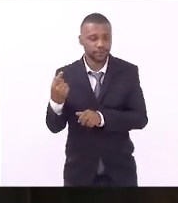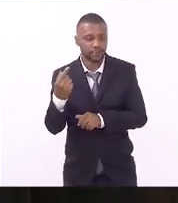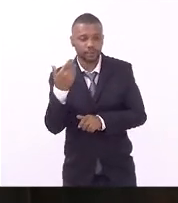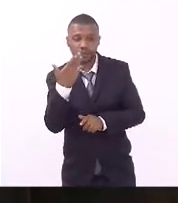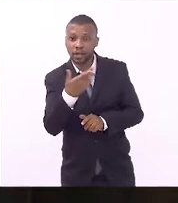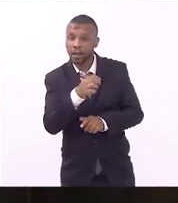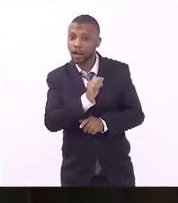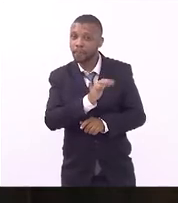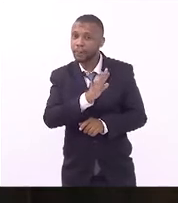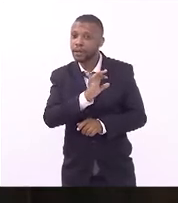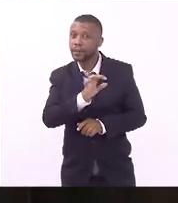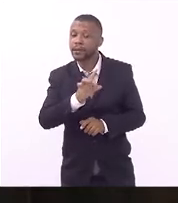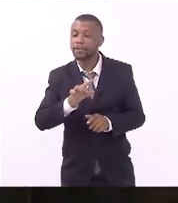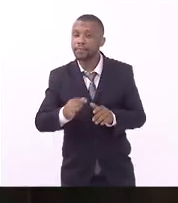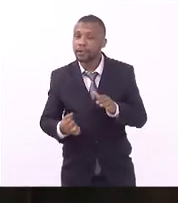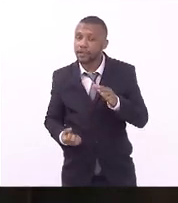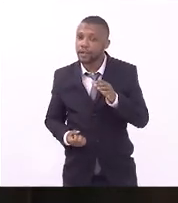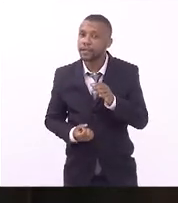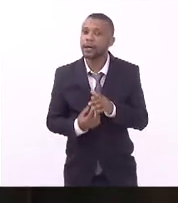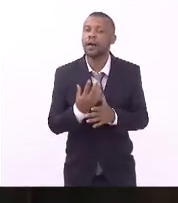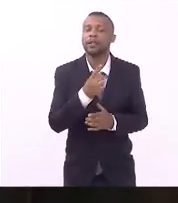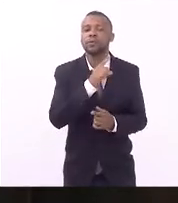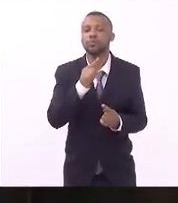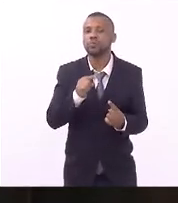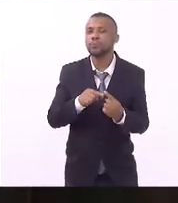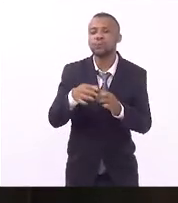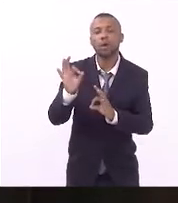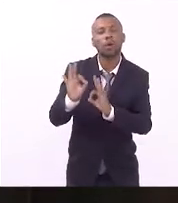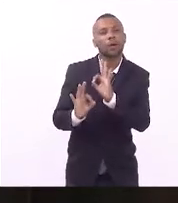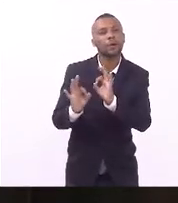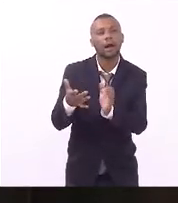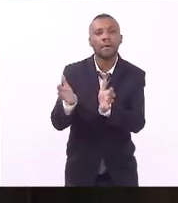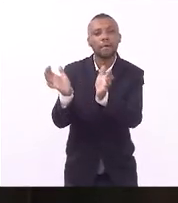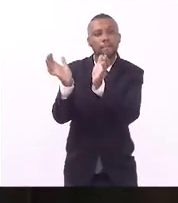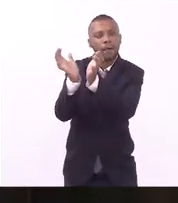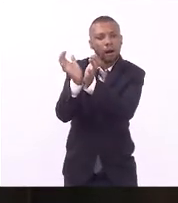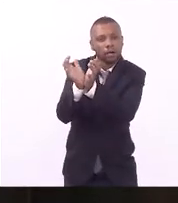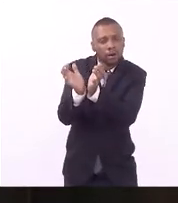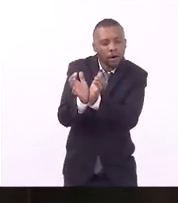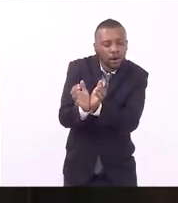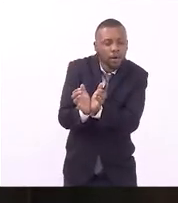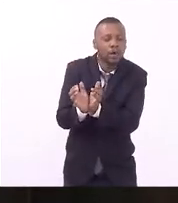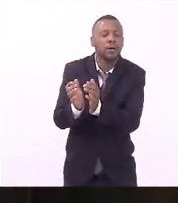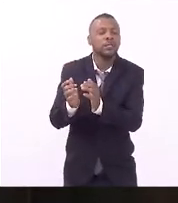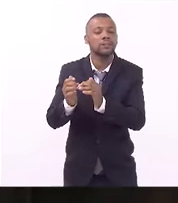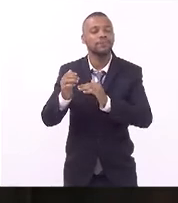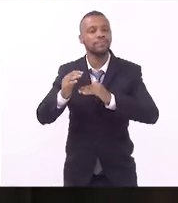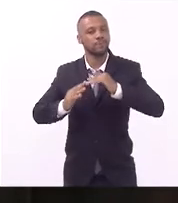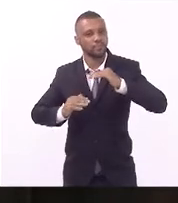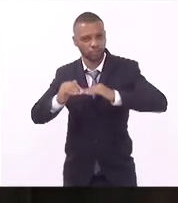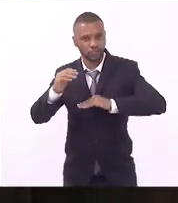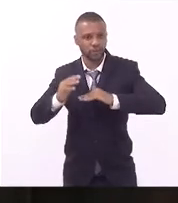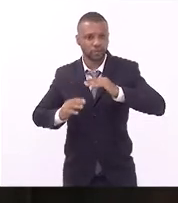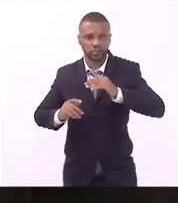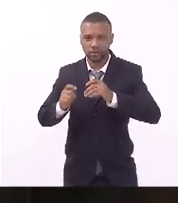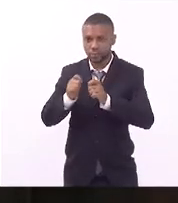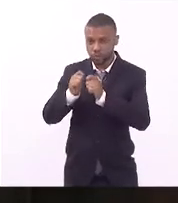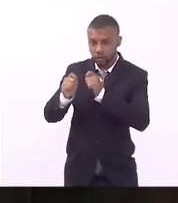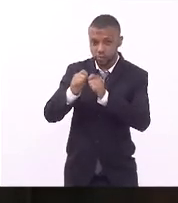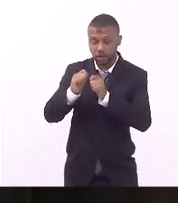propósito de certa forma, organizar a categoria dos jornalistas, fazer da categoria dos jornalistas uma